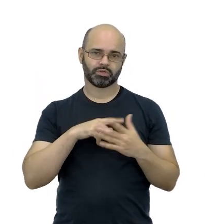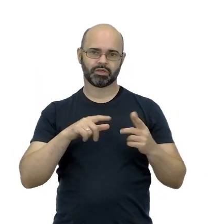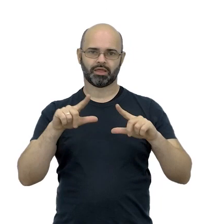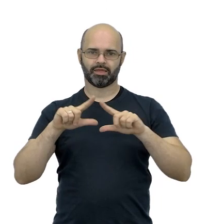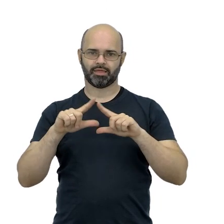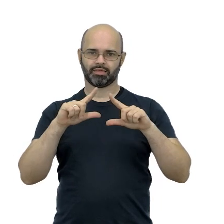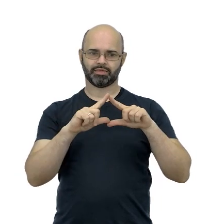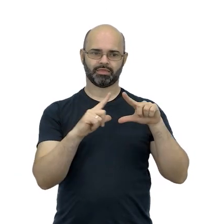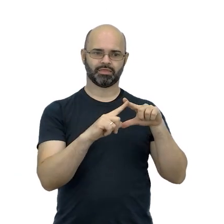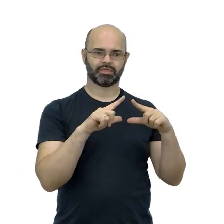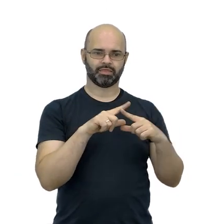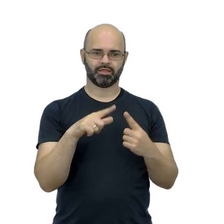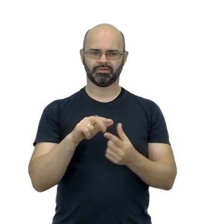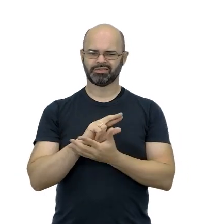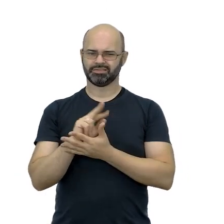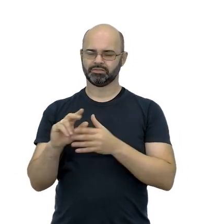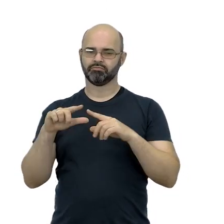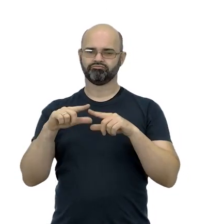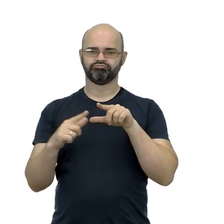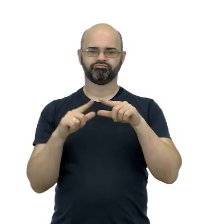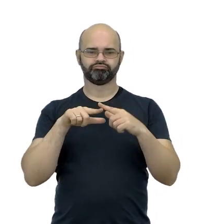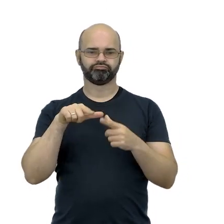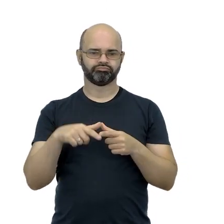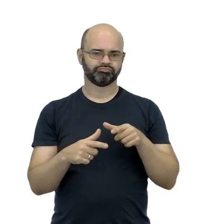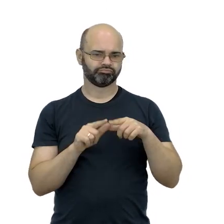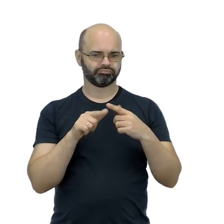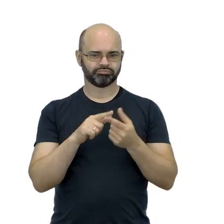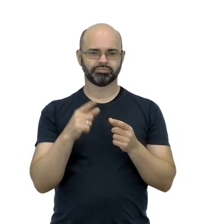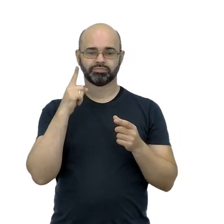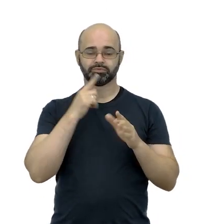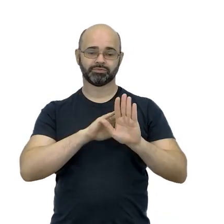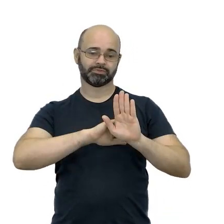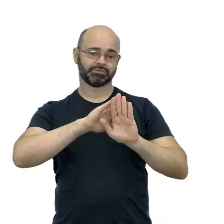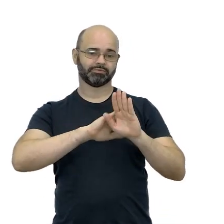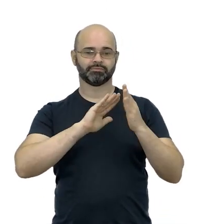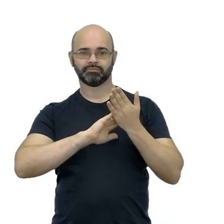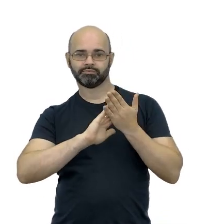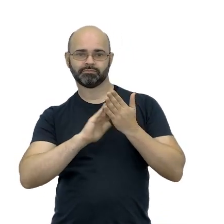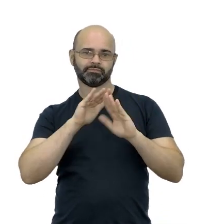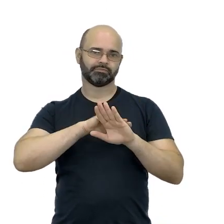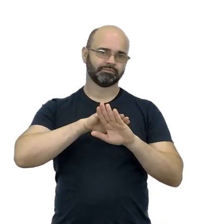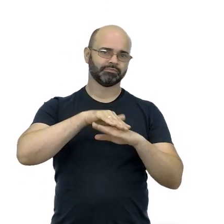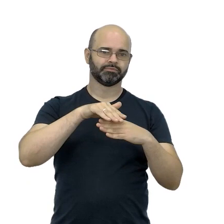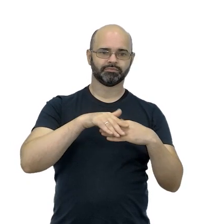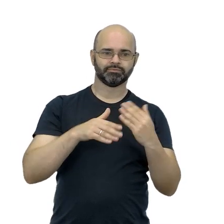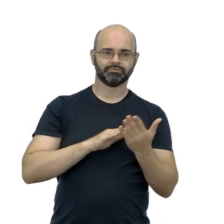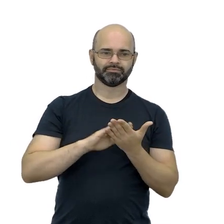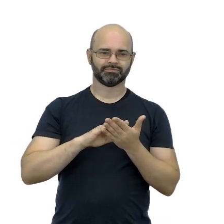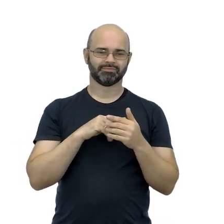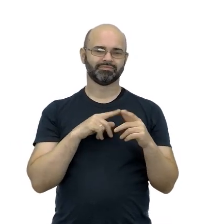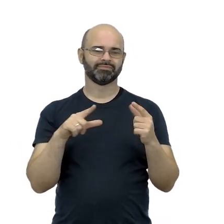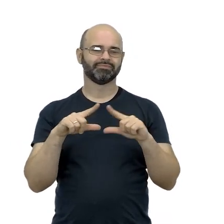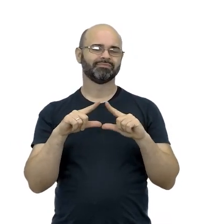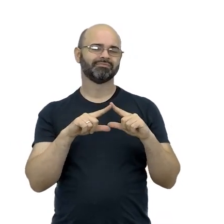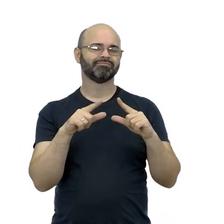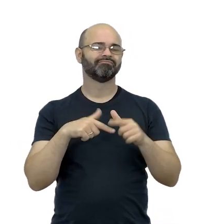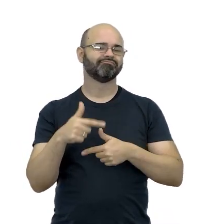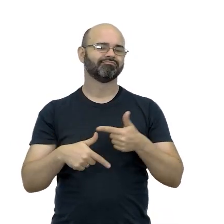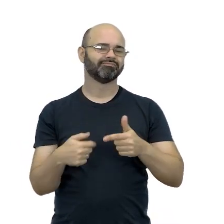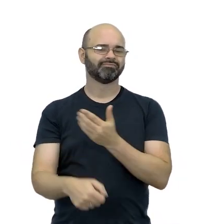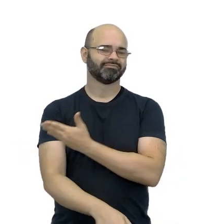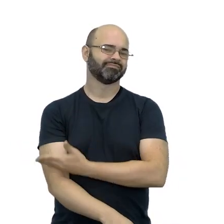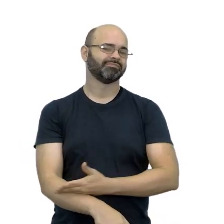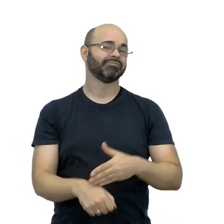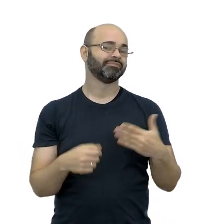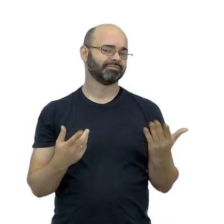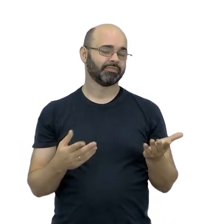retângulos sobrepostos um ao outro, onde a gente está pegando as faces. Então não tem essa pirâmide que é acostumada a trabalhar. E aí a gente vai